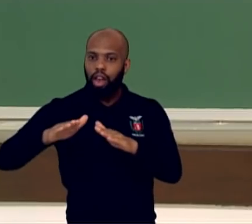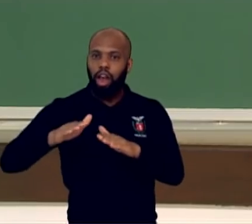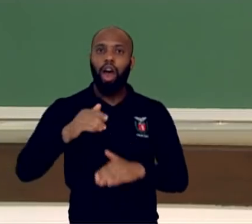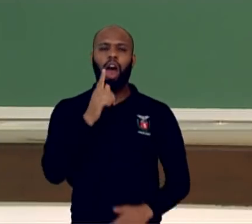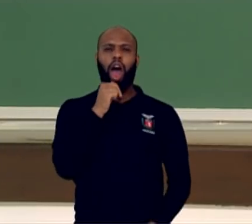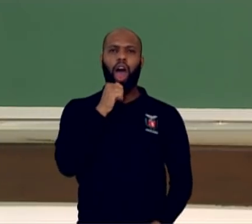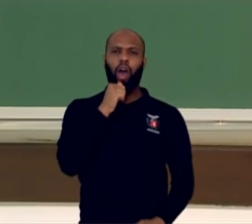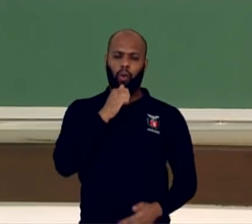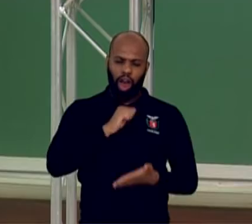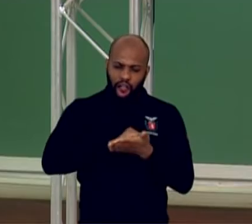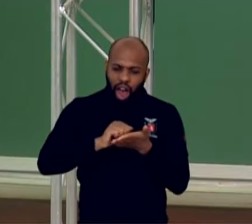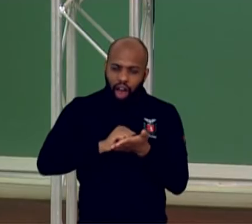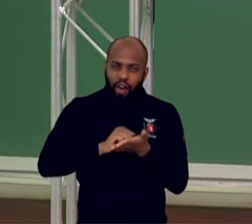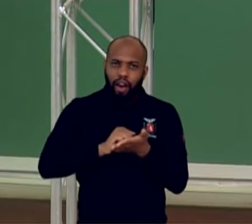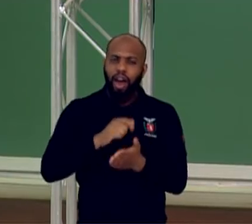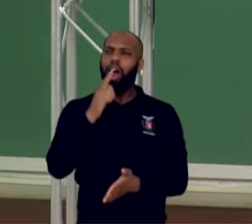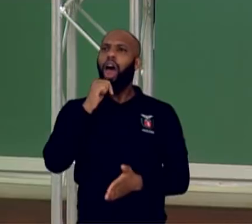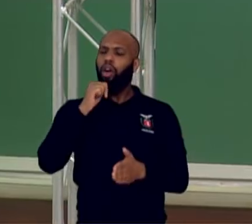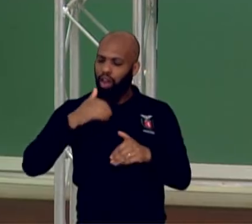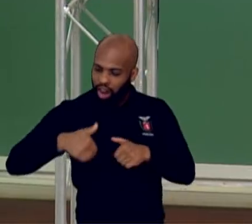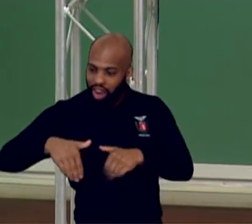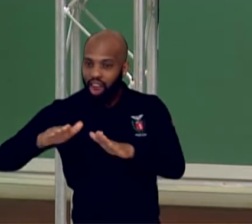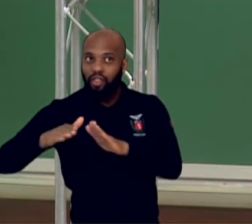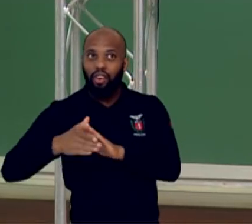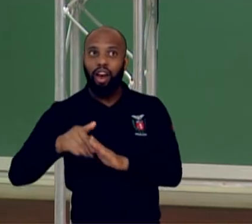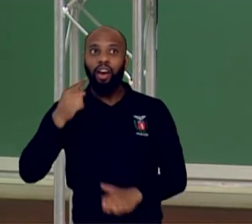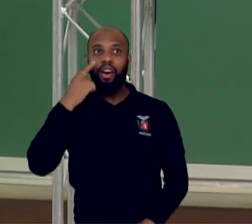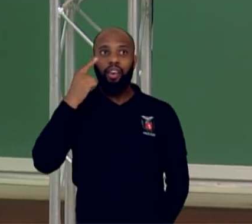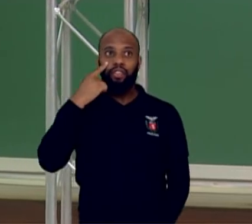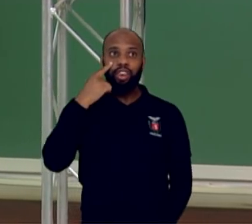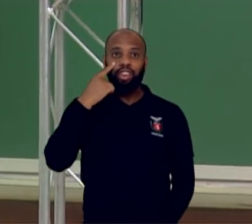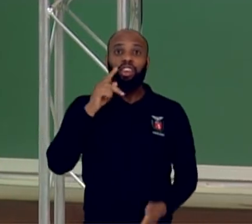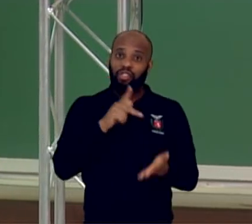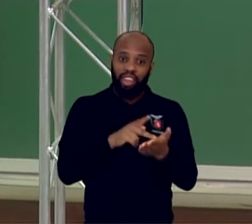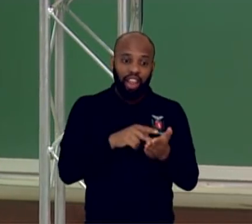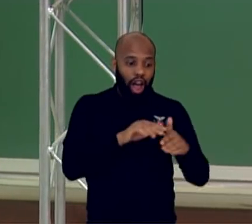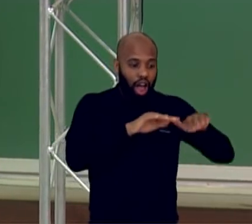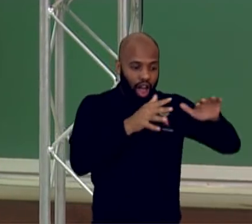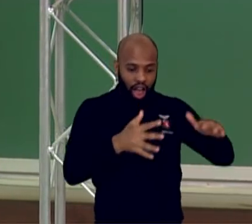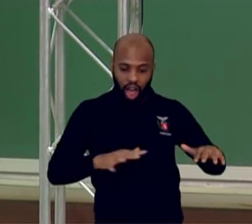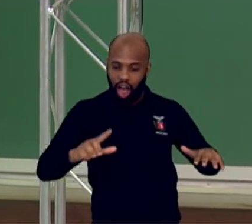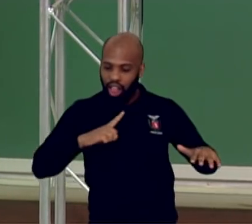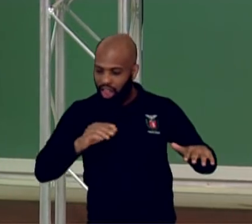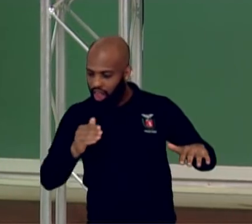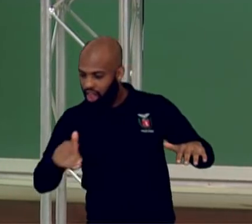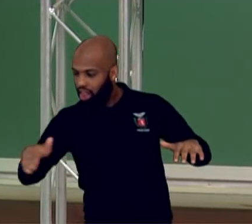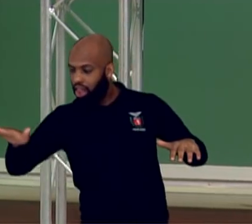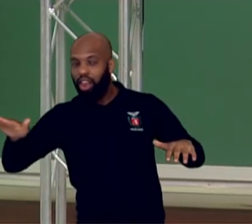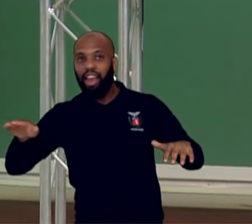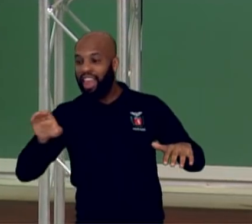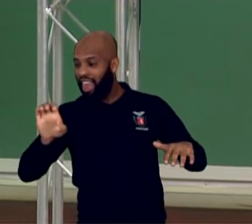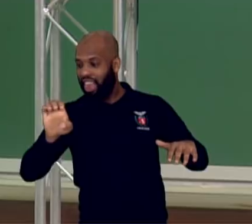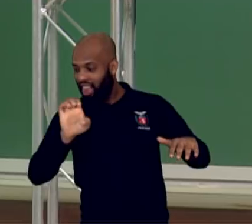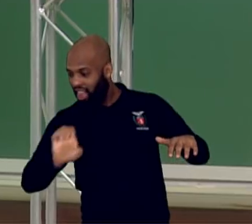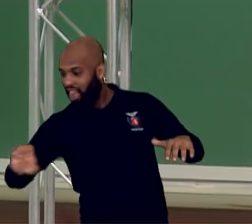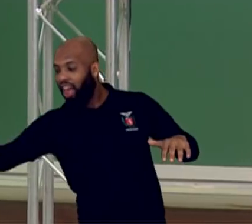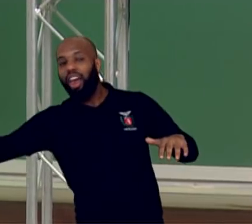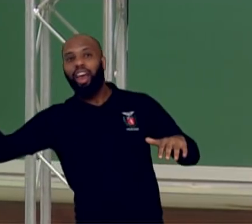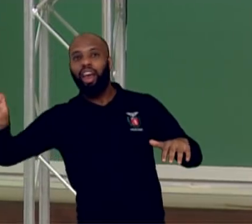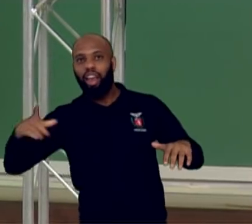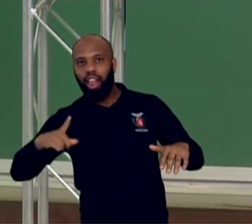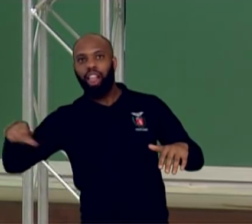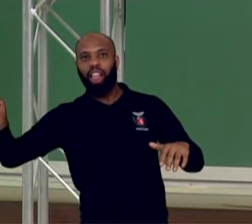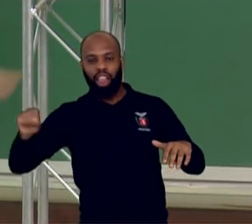lava, água leva. E observe que a água de fato está levando, olha lá, ela levou o E embora. Estão